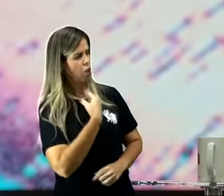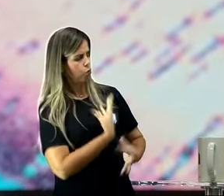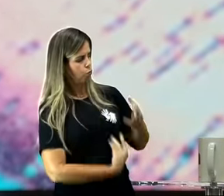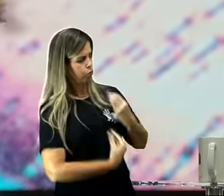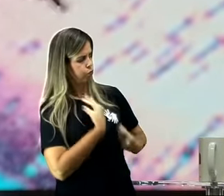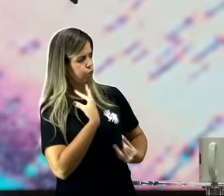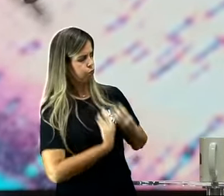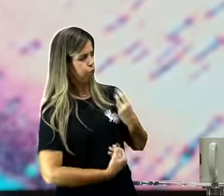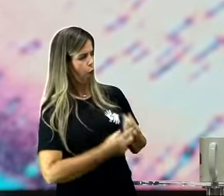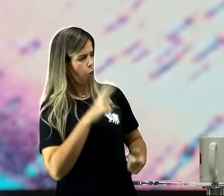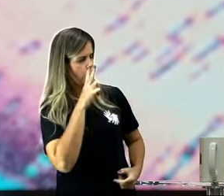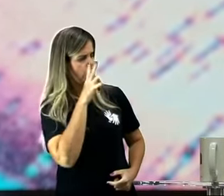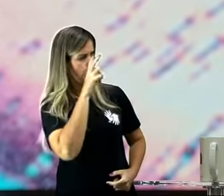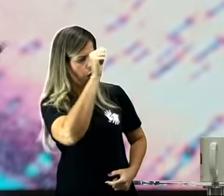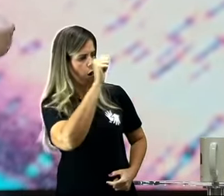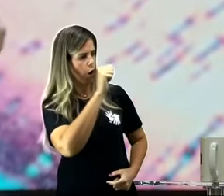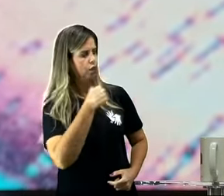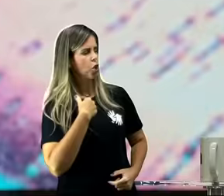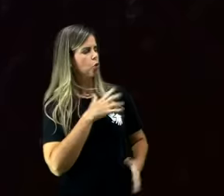fervo.